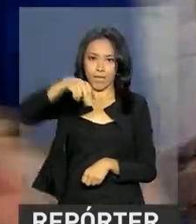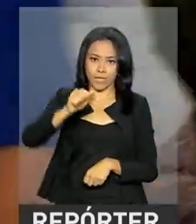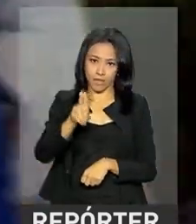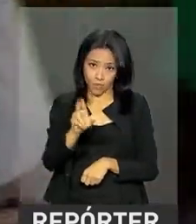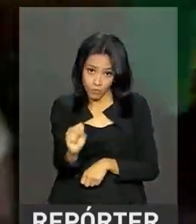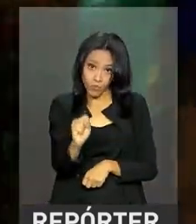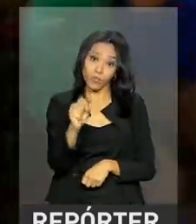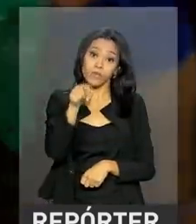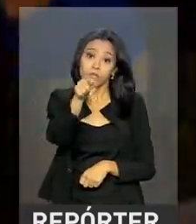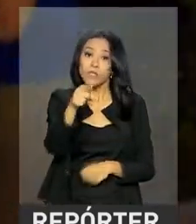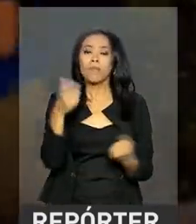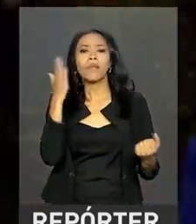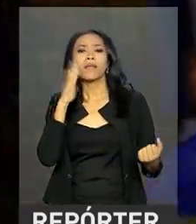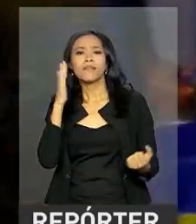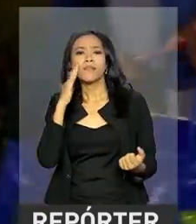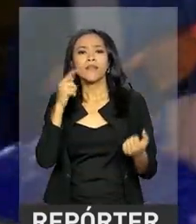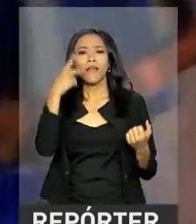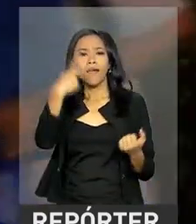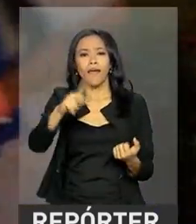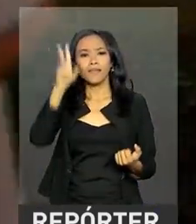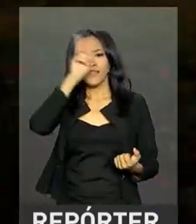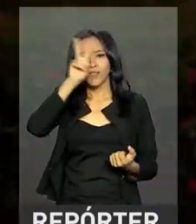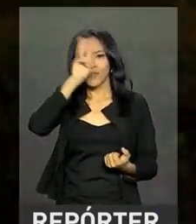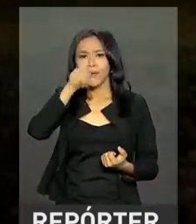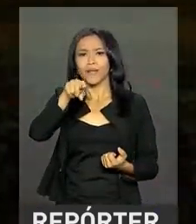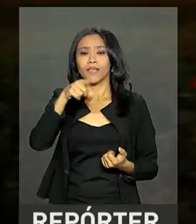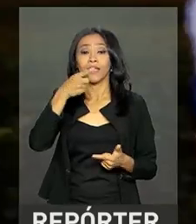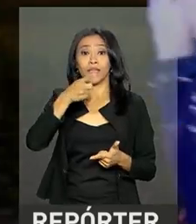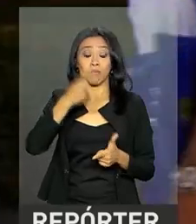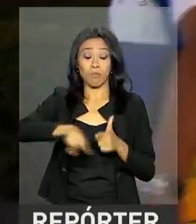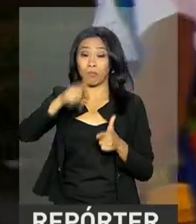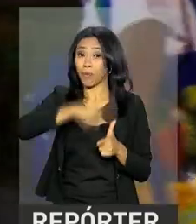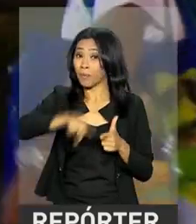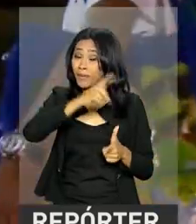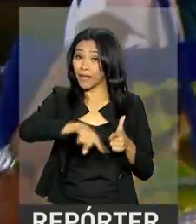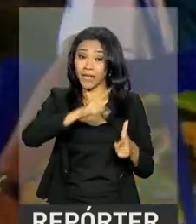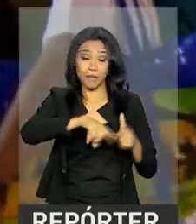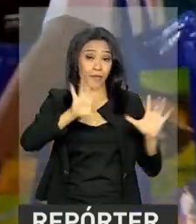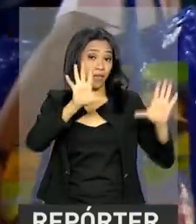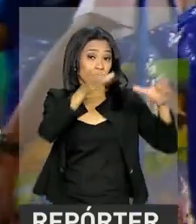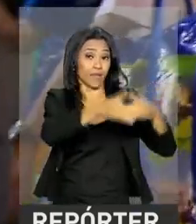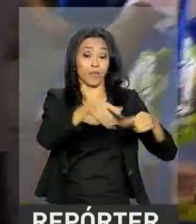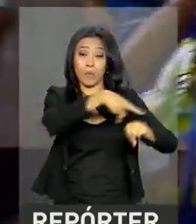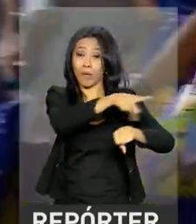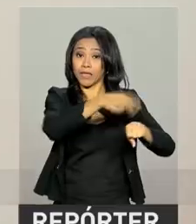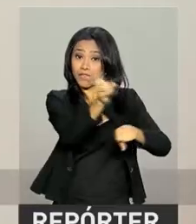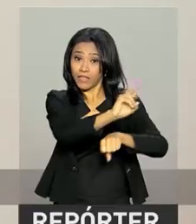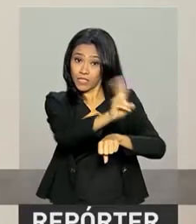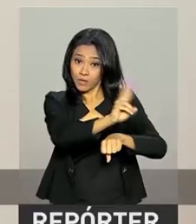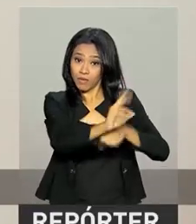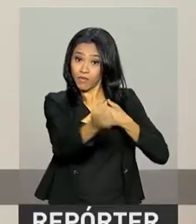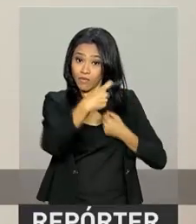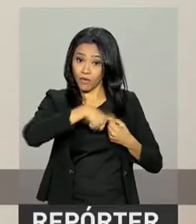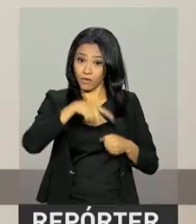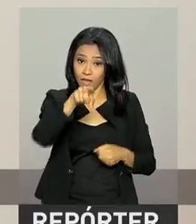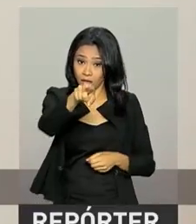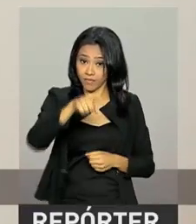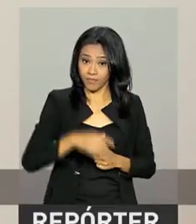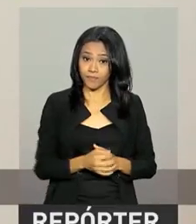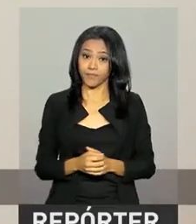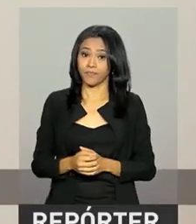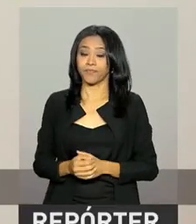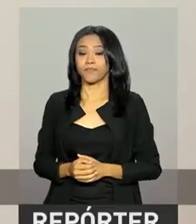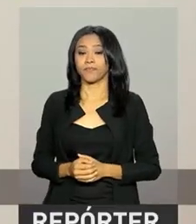entender melhor essa história, que começa com uma grande crise na Venezuela, vamos voltar um pouco no tempo. Se houver uma boa administração,